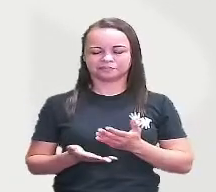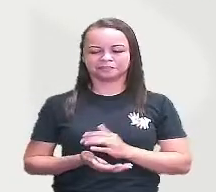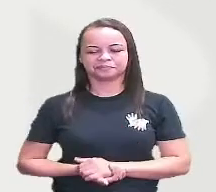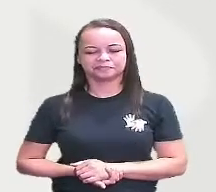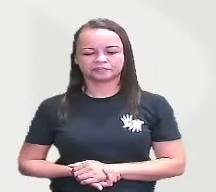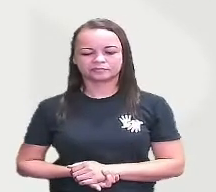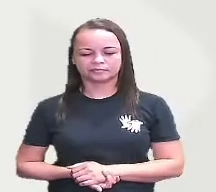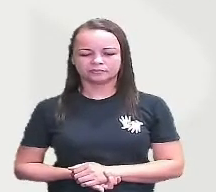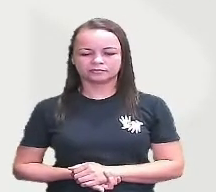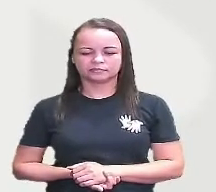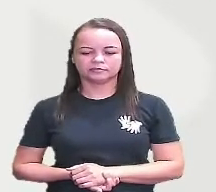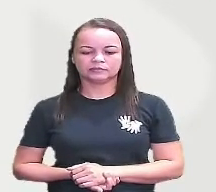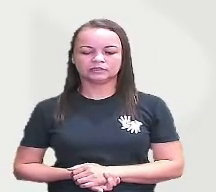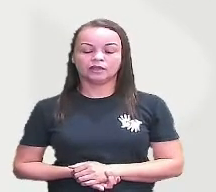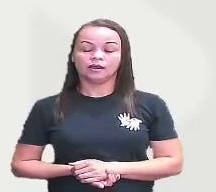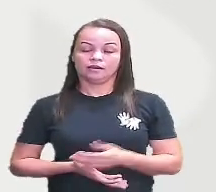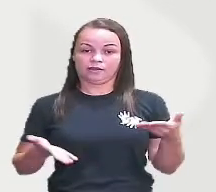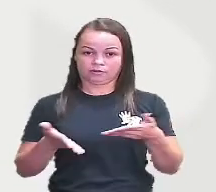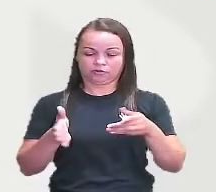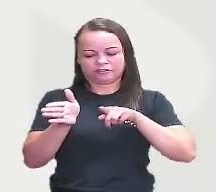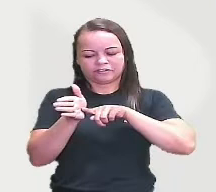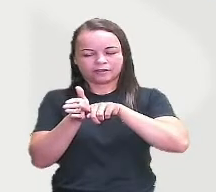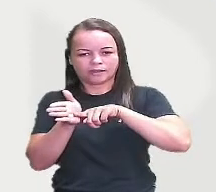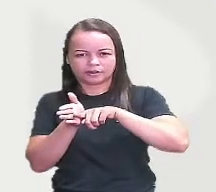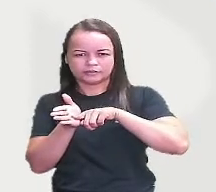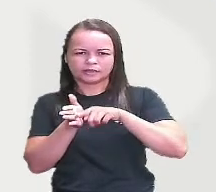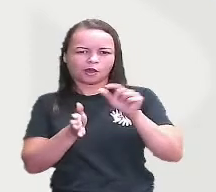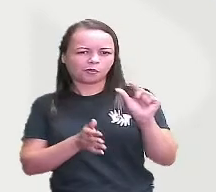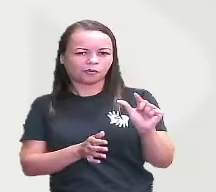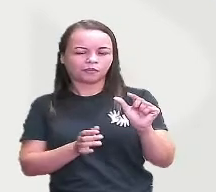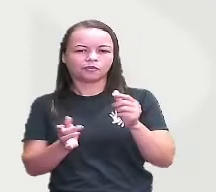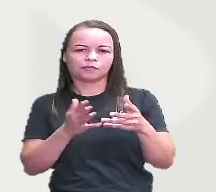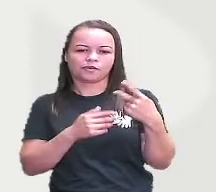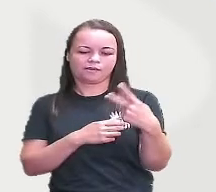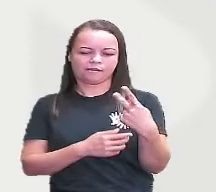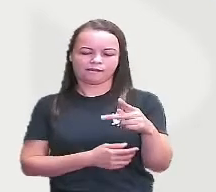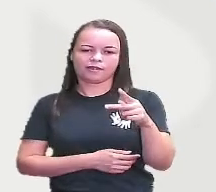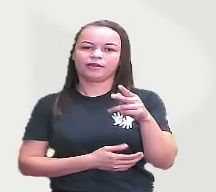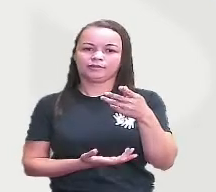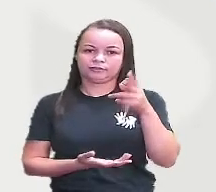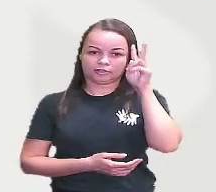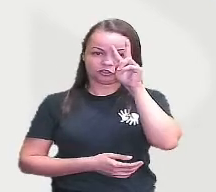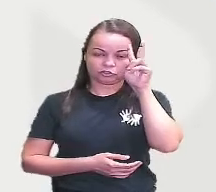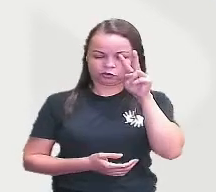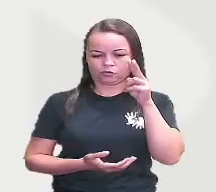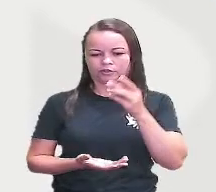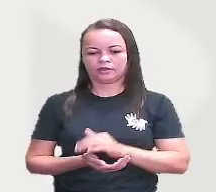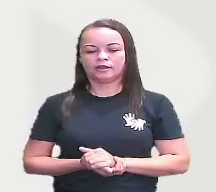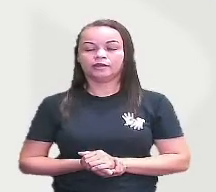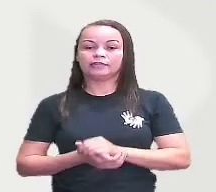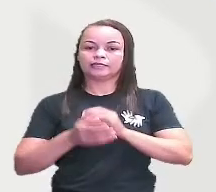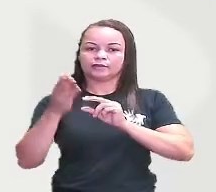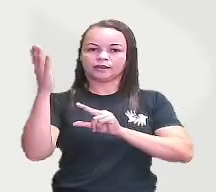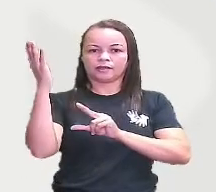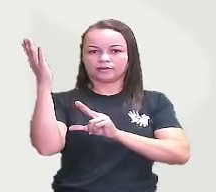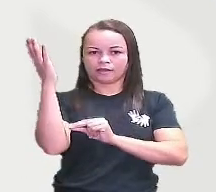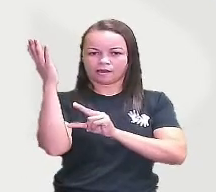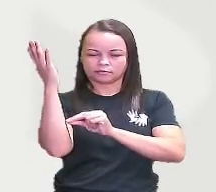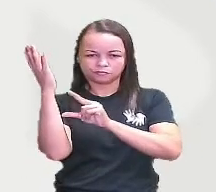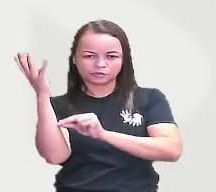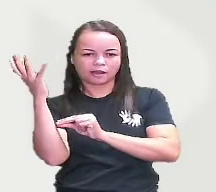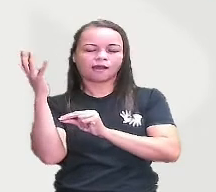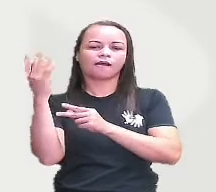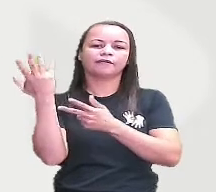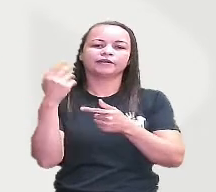A gente vai analisar agora aqui um pouquinho essa historinha. A história da cigarra e da formiga.